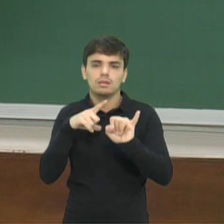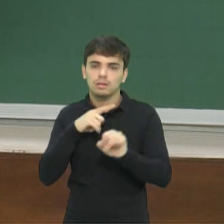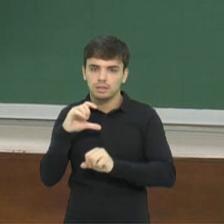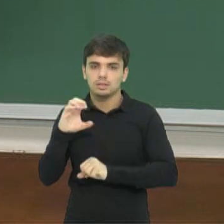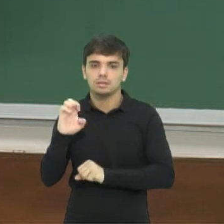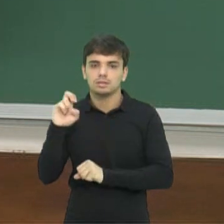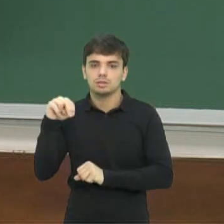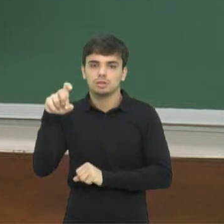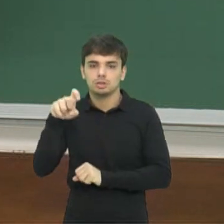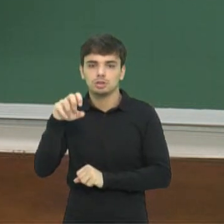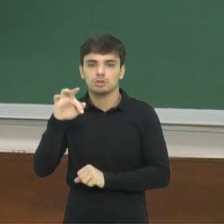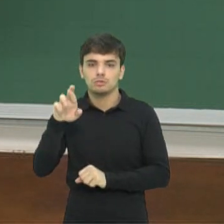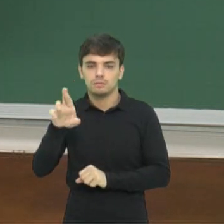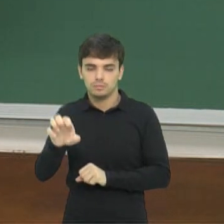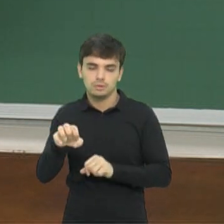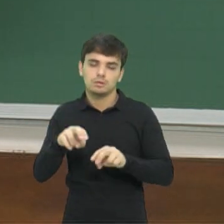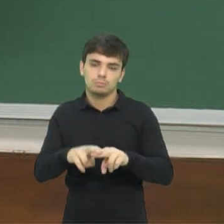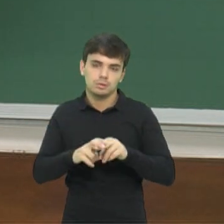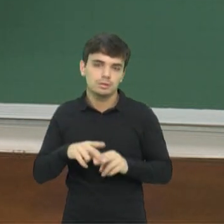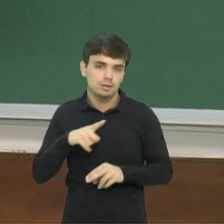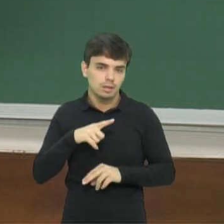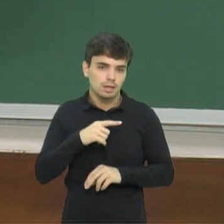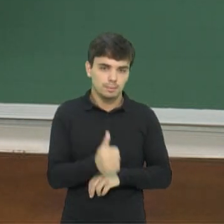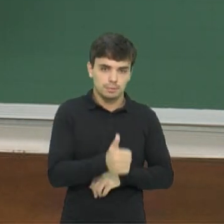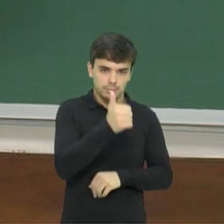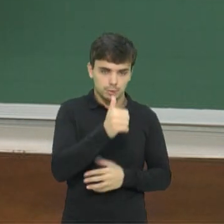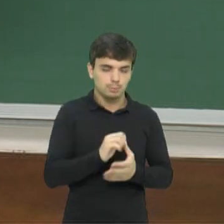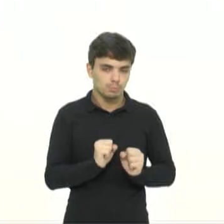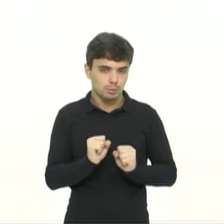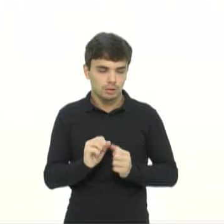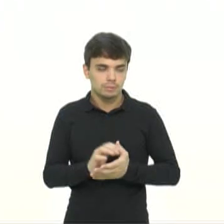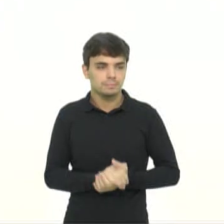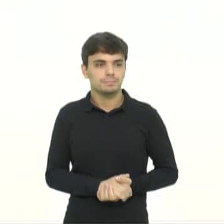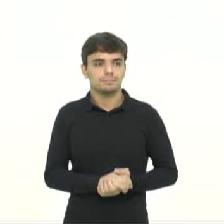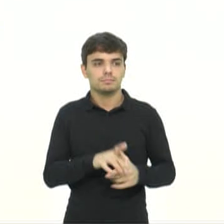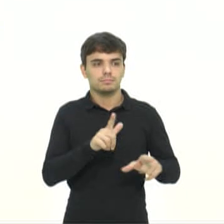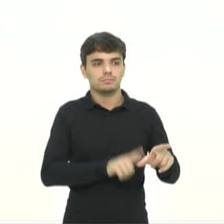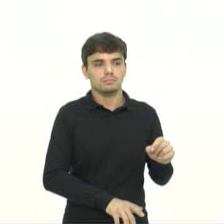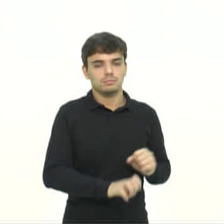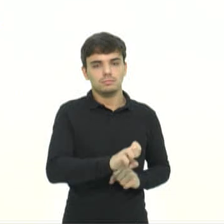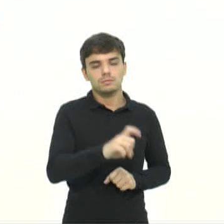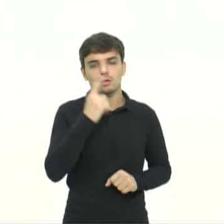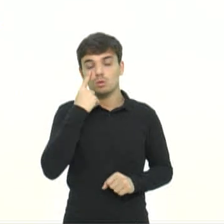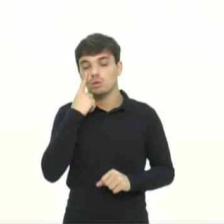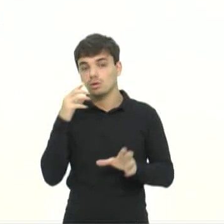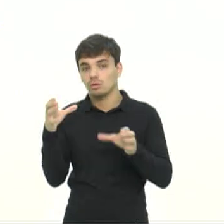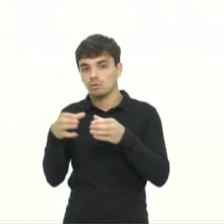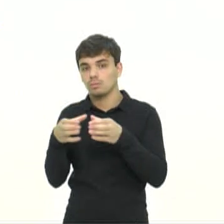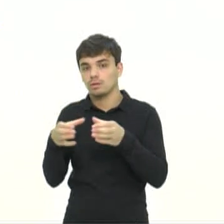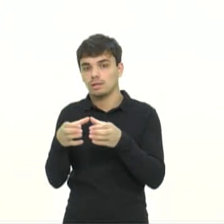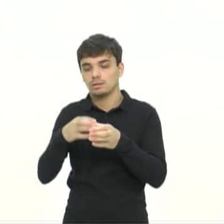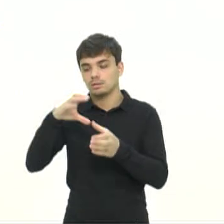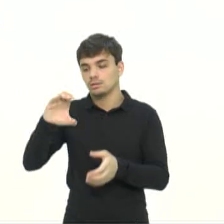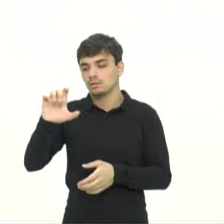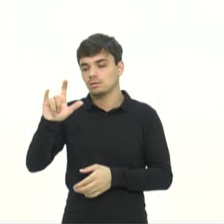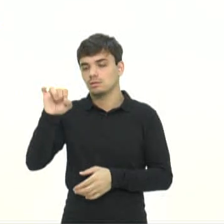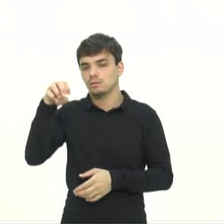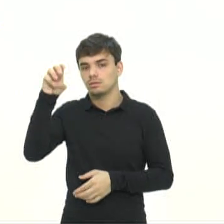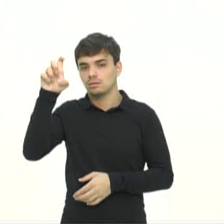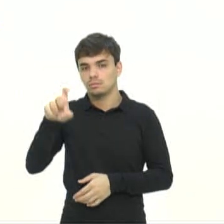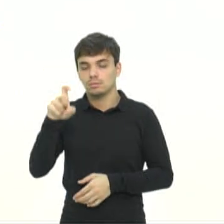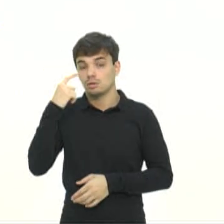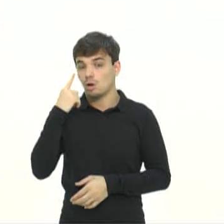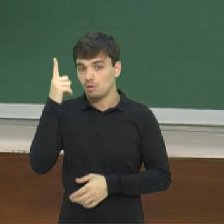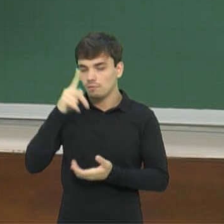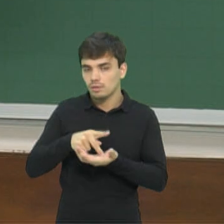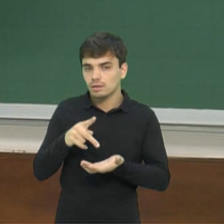fazer a quimiossíntese lá, então elas também podem ser espécies pioneiras. Letra E. Em uma comunidade clímax, né? Mas aqui, na verdade,